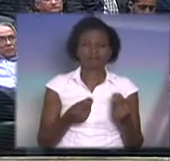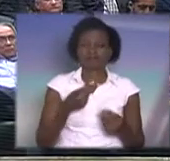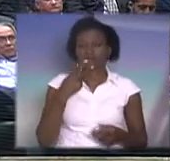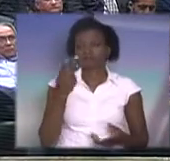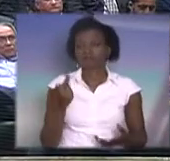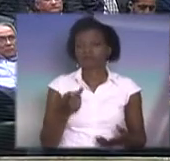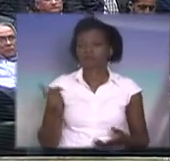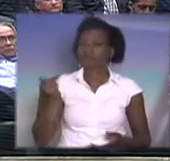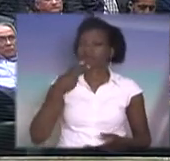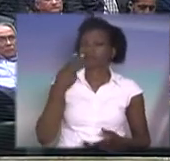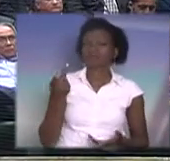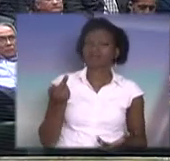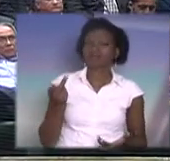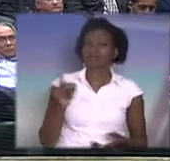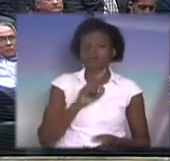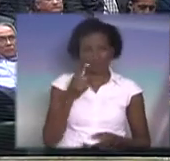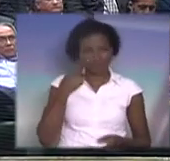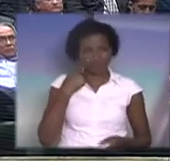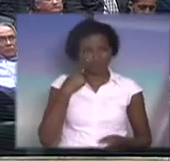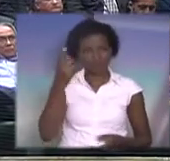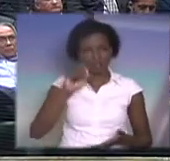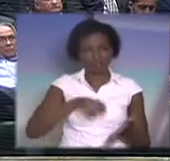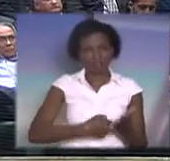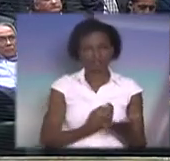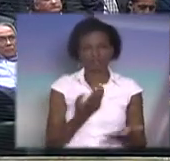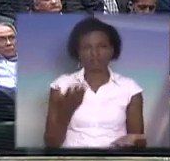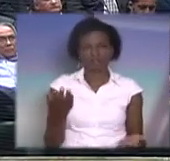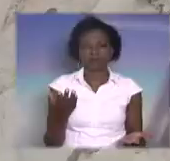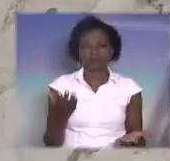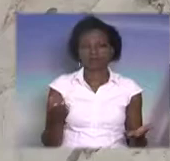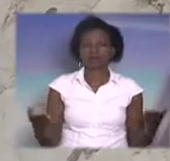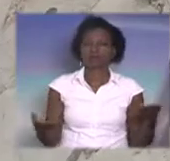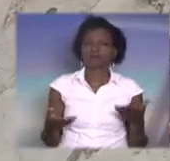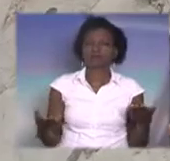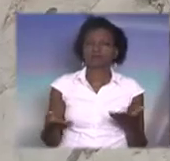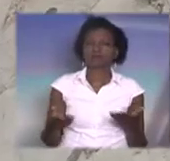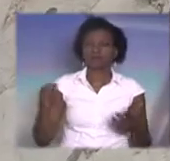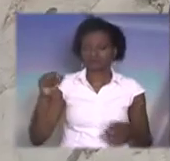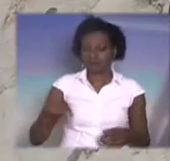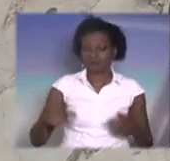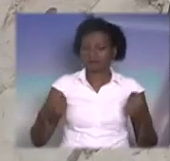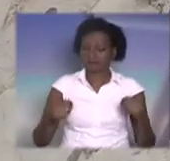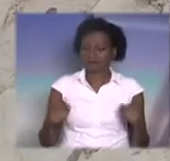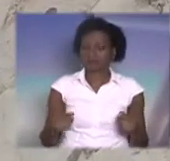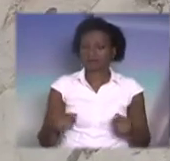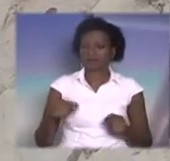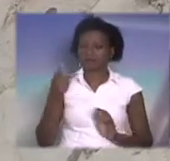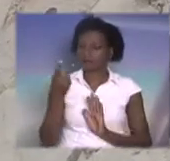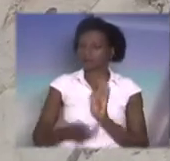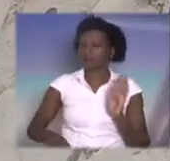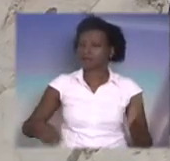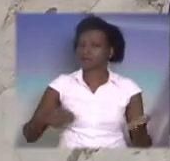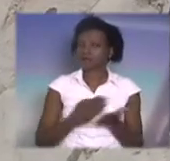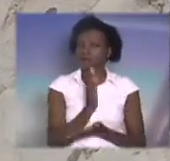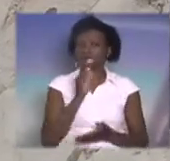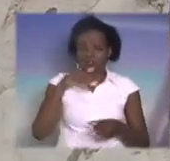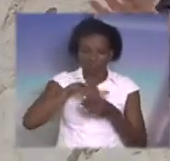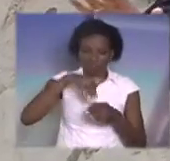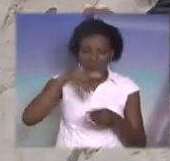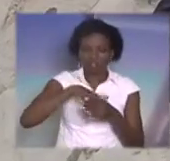você falou, não falou, é só ver quem assinou. Entendeu? Agora, essa casa tem que pôr o projeto para votar, porque